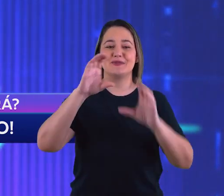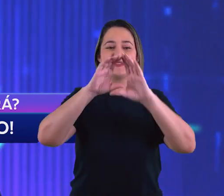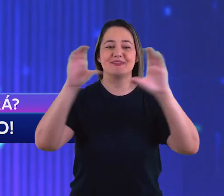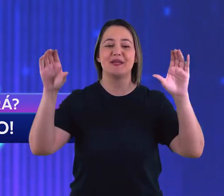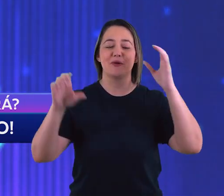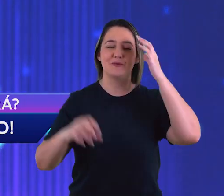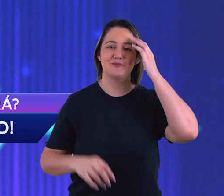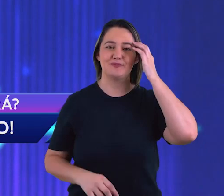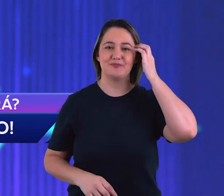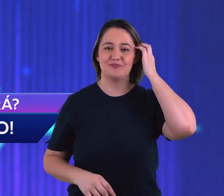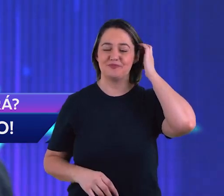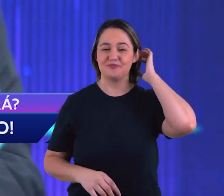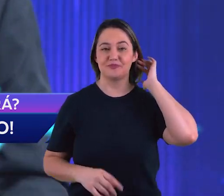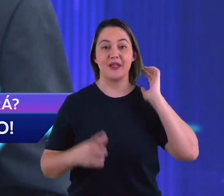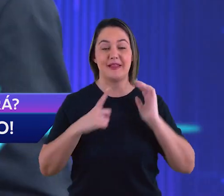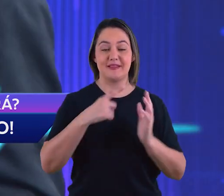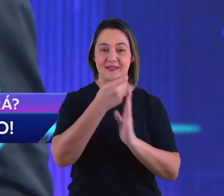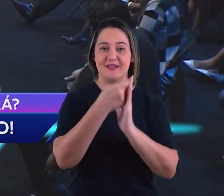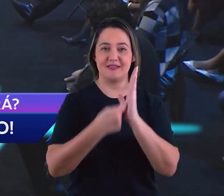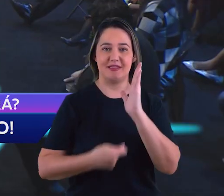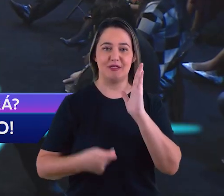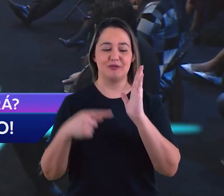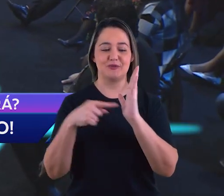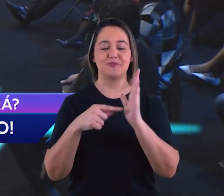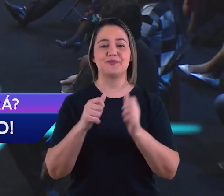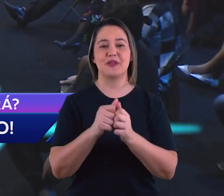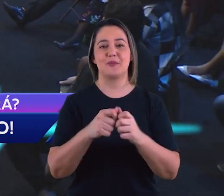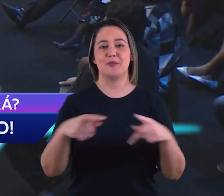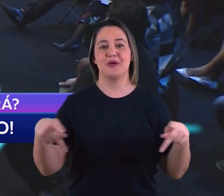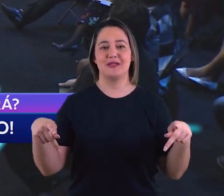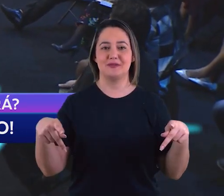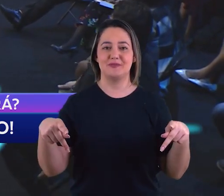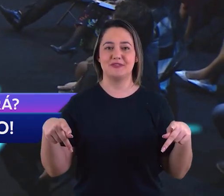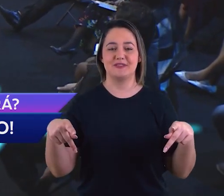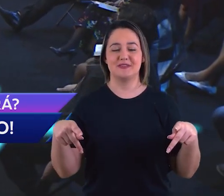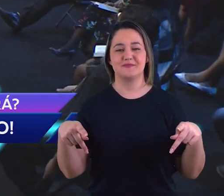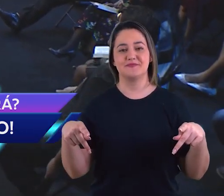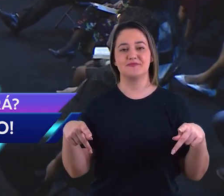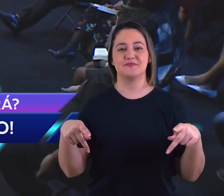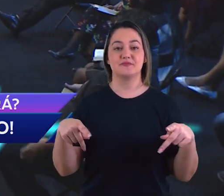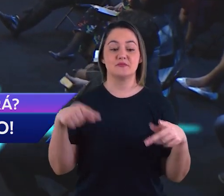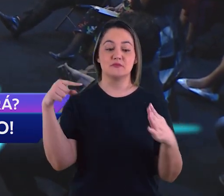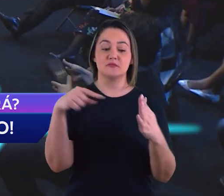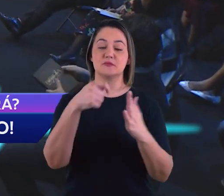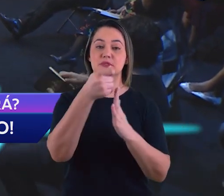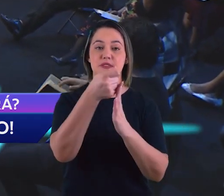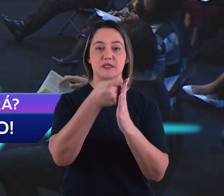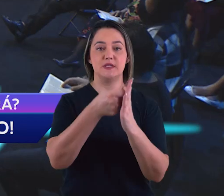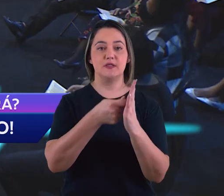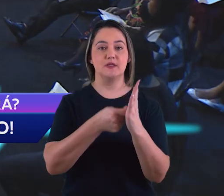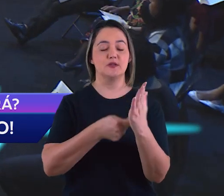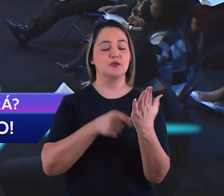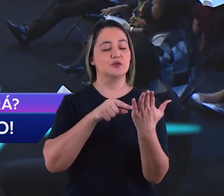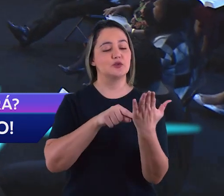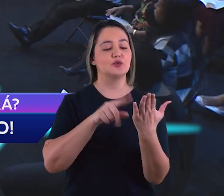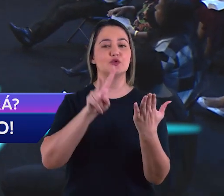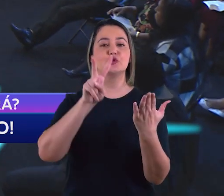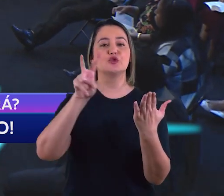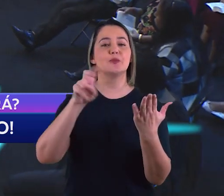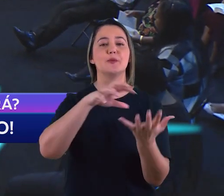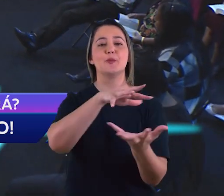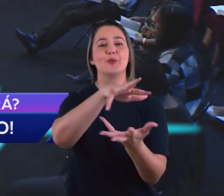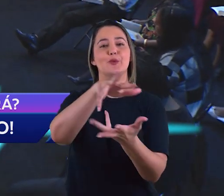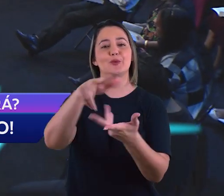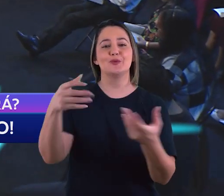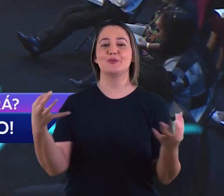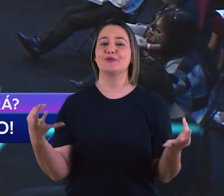na eternidade. Há um dos textos da Bíblia, lá no Apocalipse, que trata já de